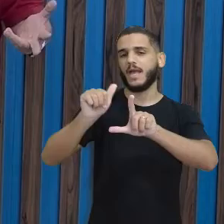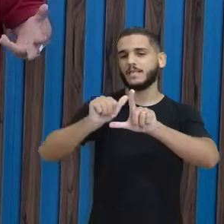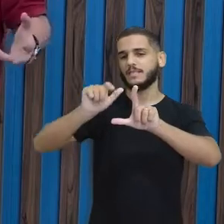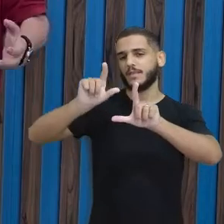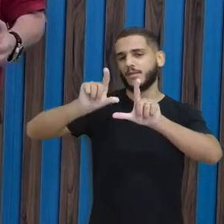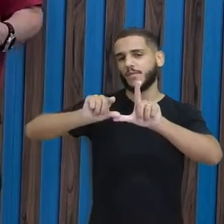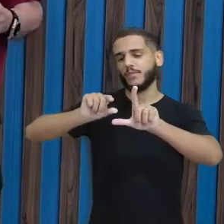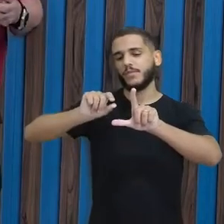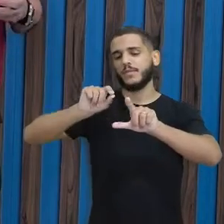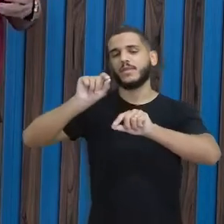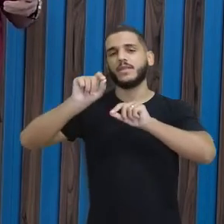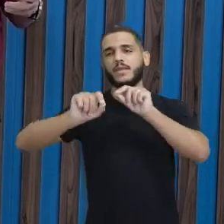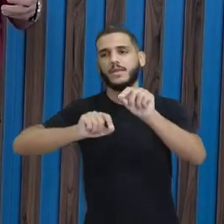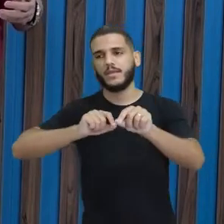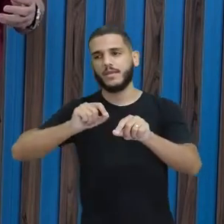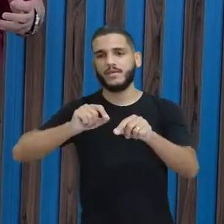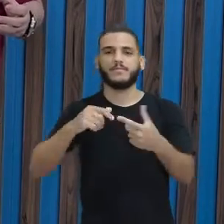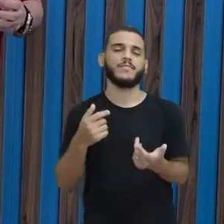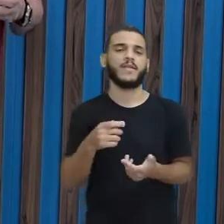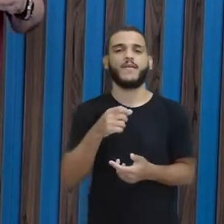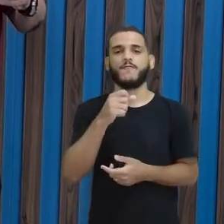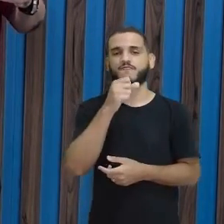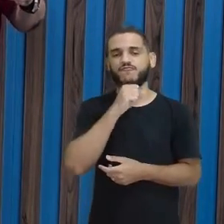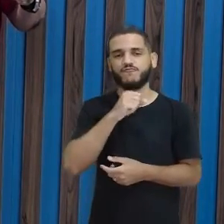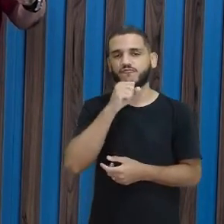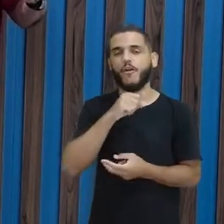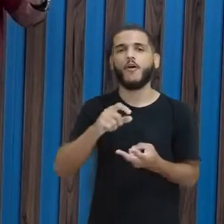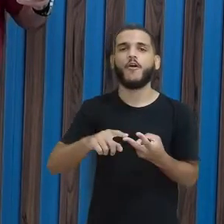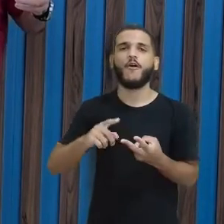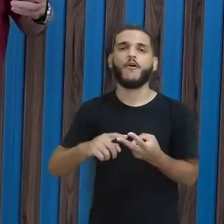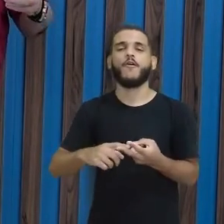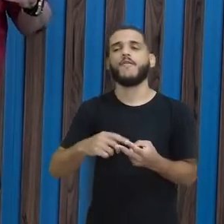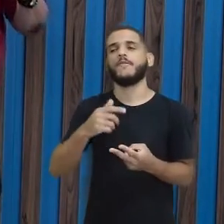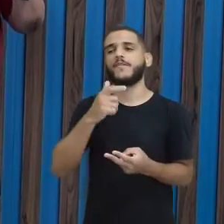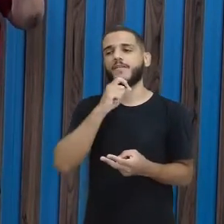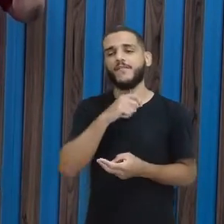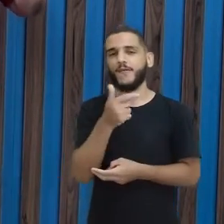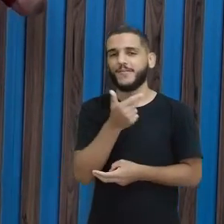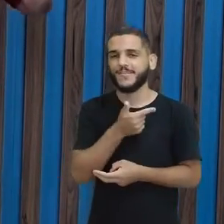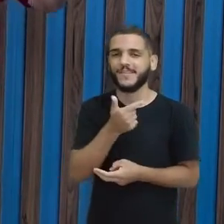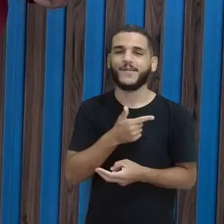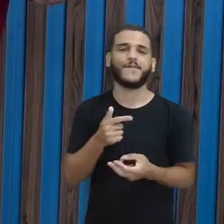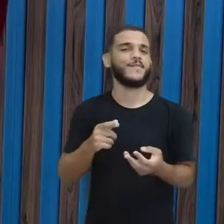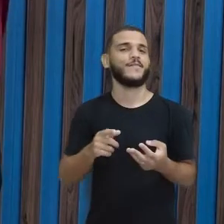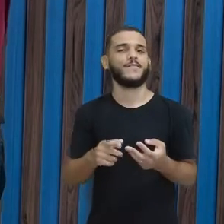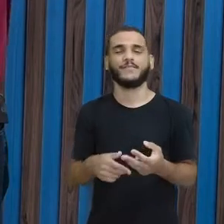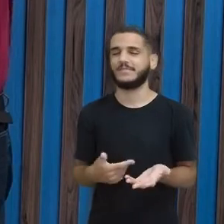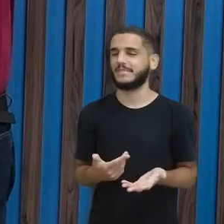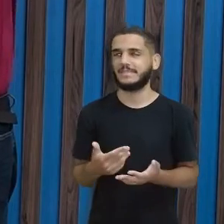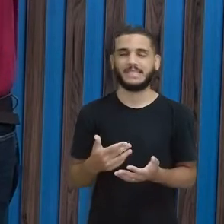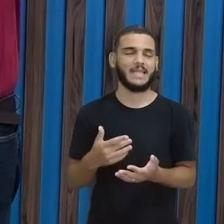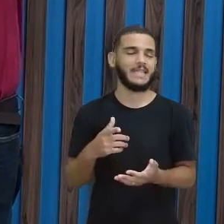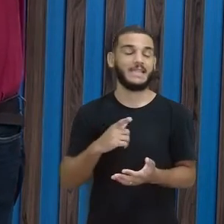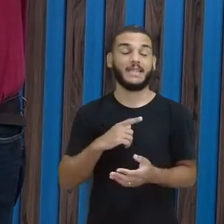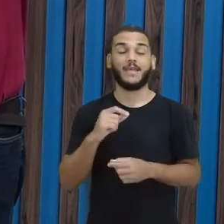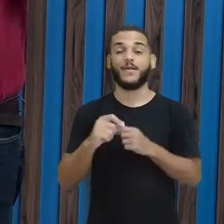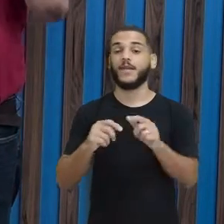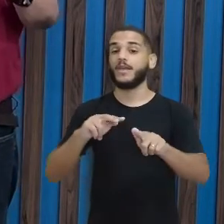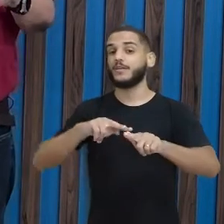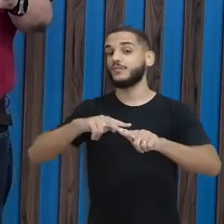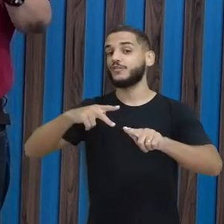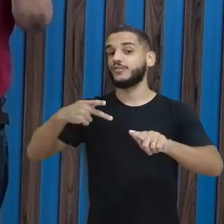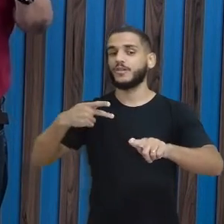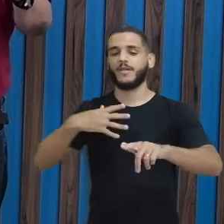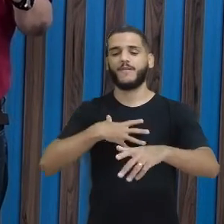azinho veio de quem? Veio da avó, bisavó. Veio da bisavó, veio de um tataravô. Esse gene ele está passando.